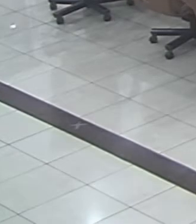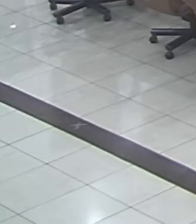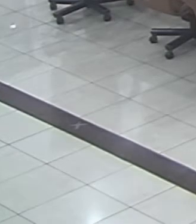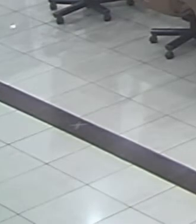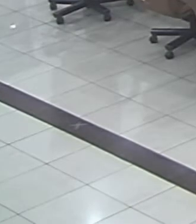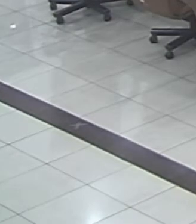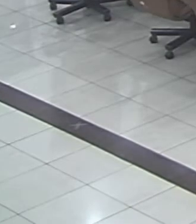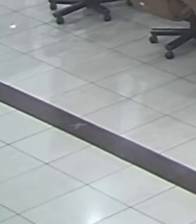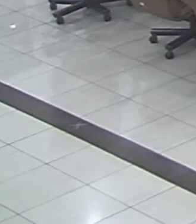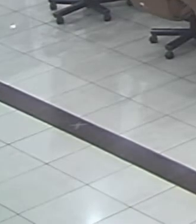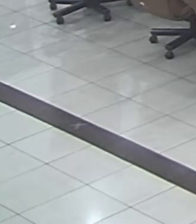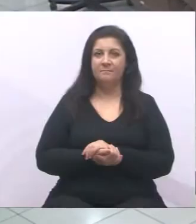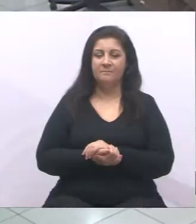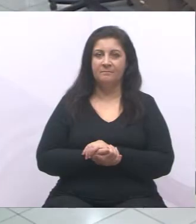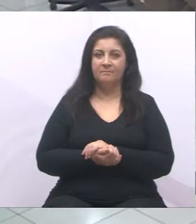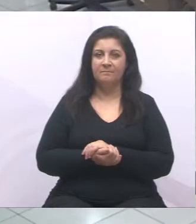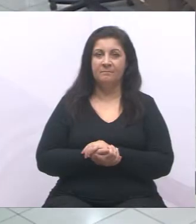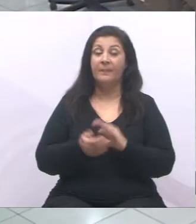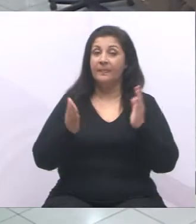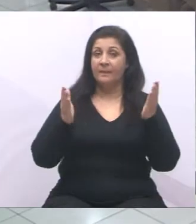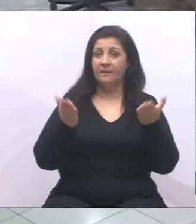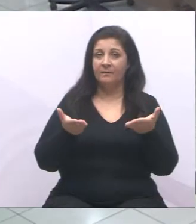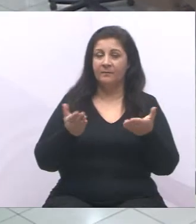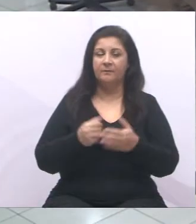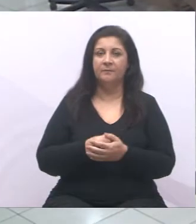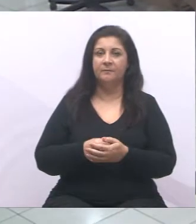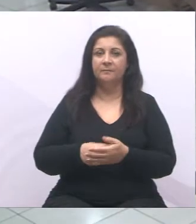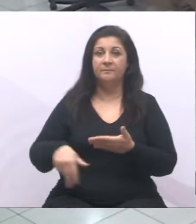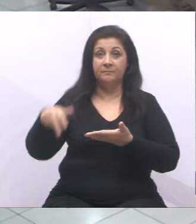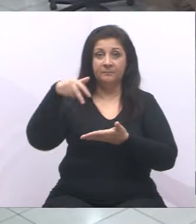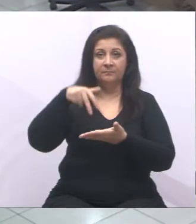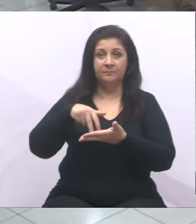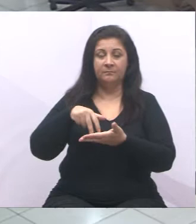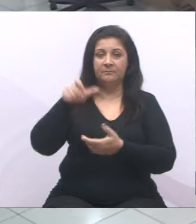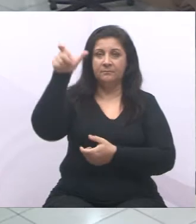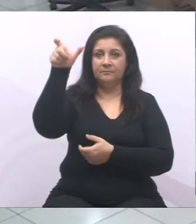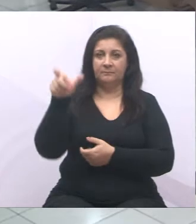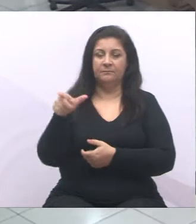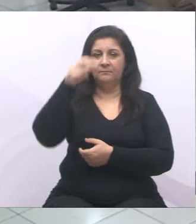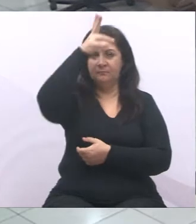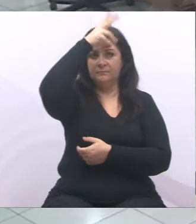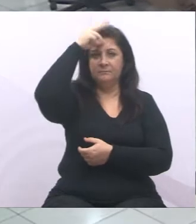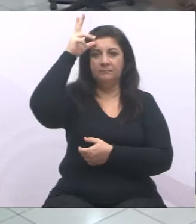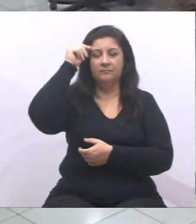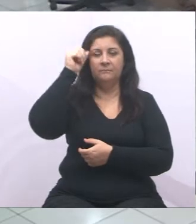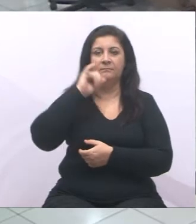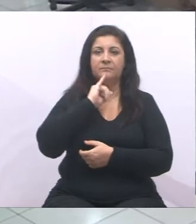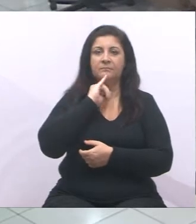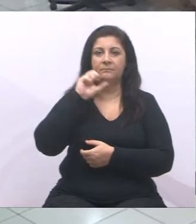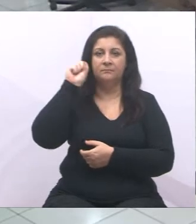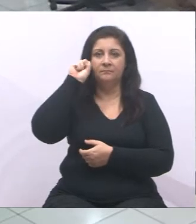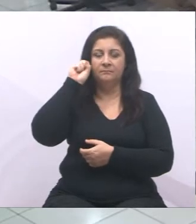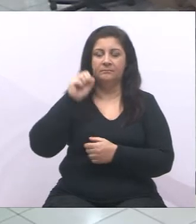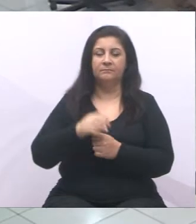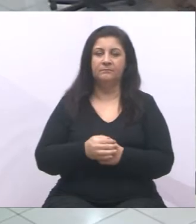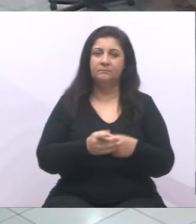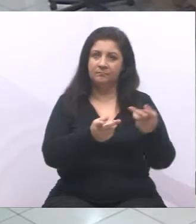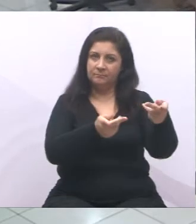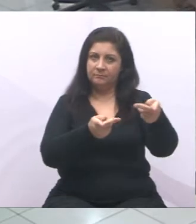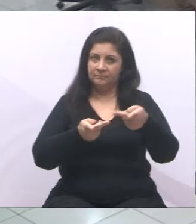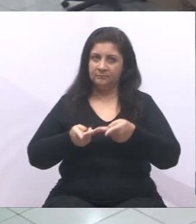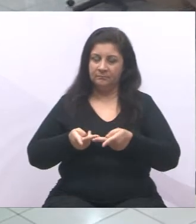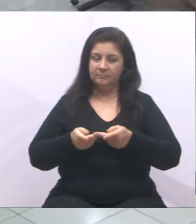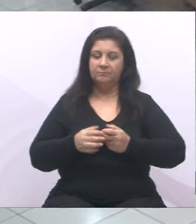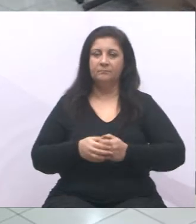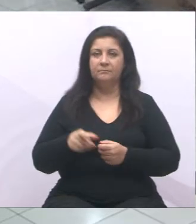Senhoras e senhores, neste momento, então, será empossado o prefeito municipal. Solicitamos agora ao prefeito municipal,